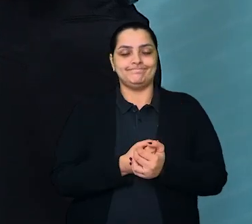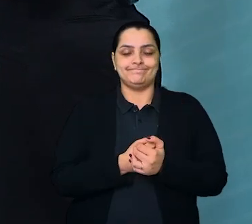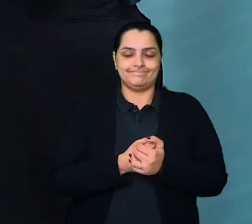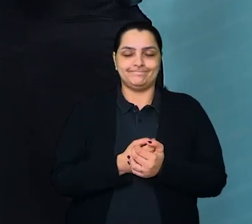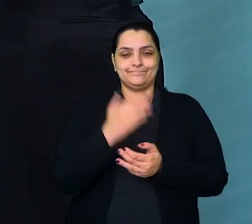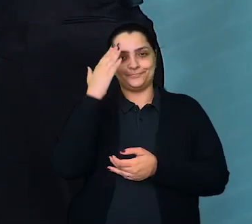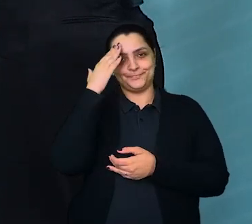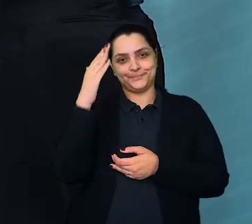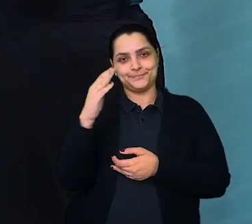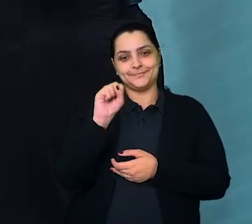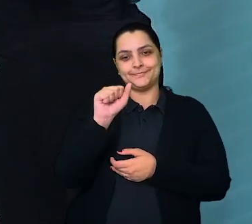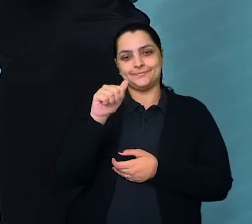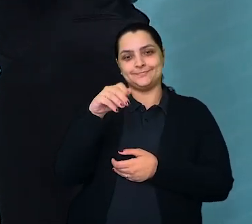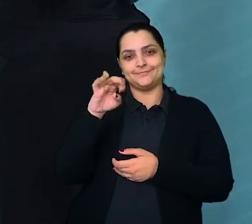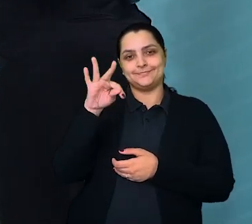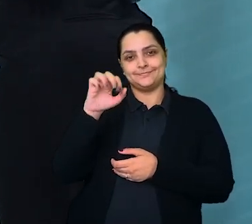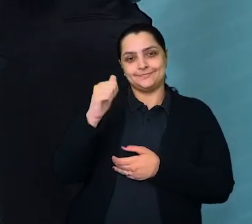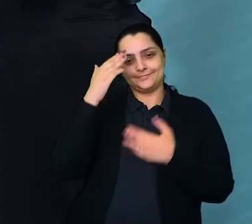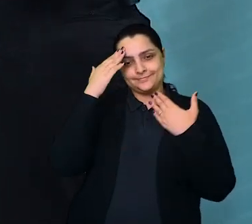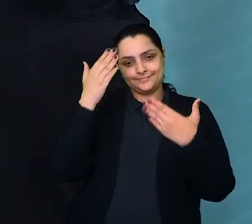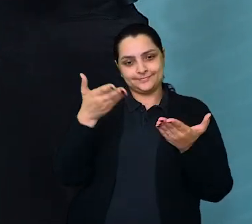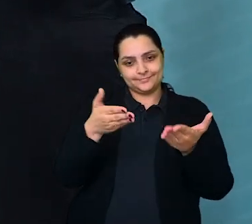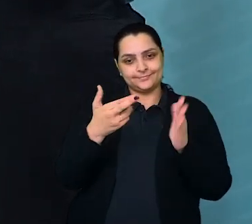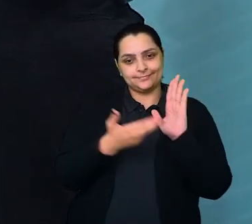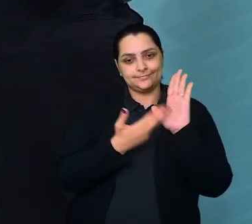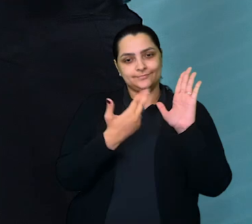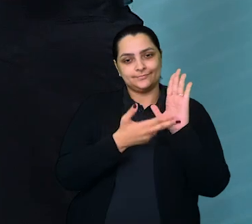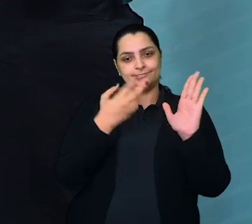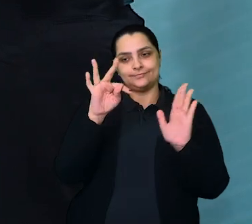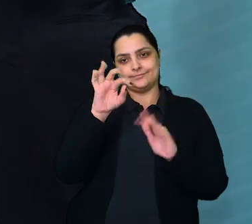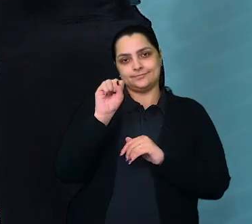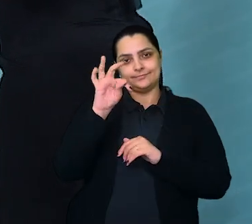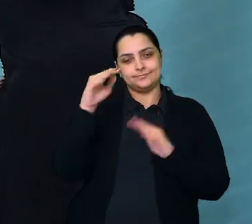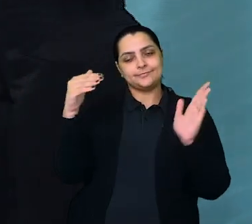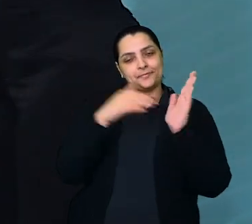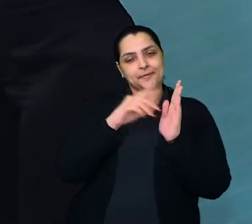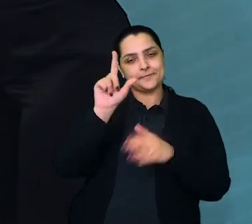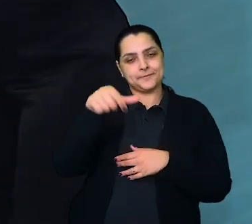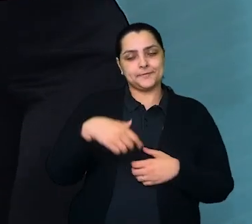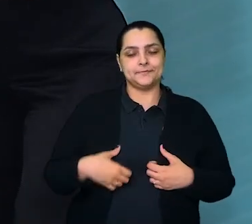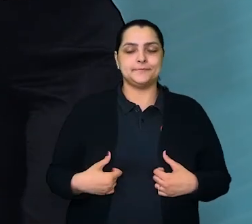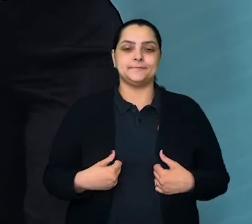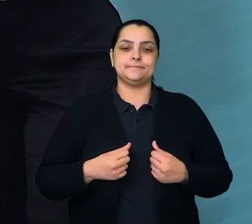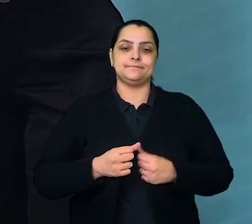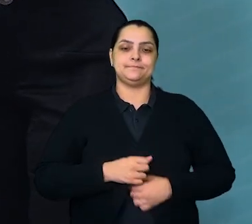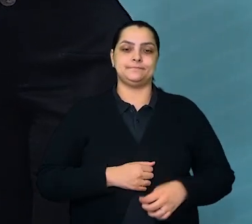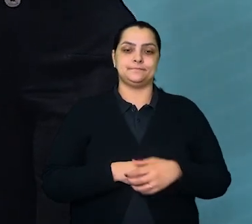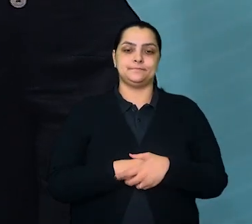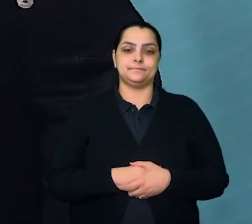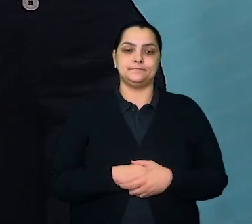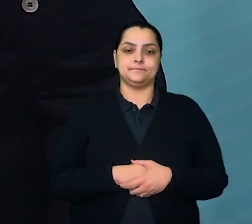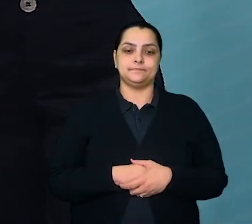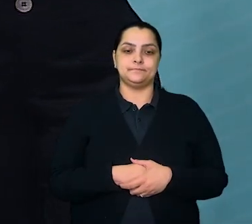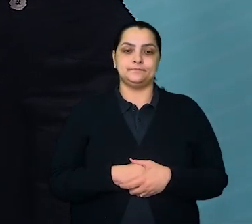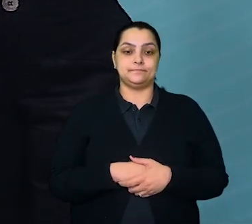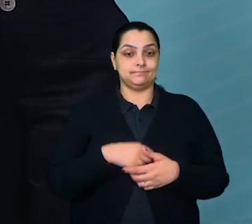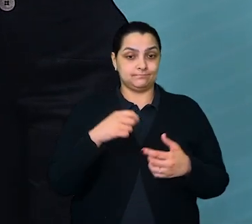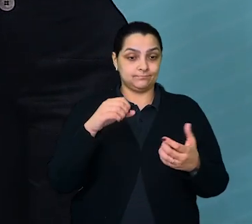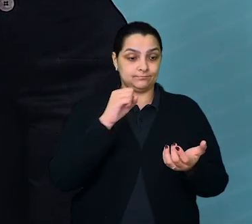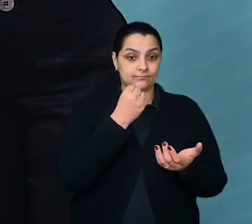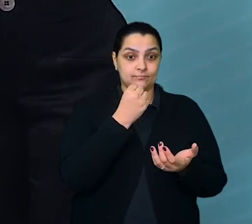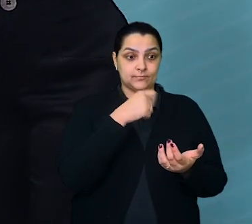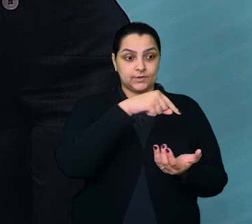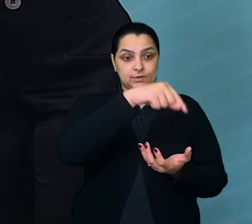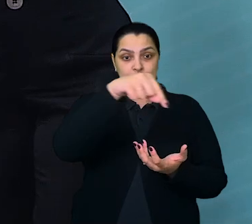Tá certo, Samantha. Muito obrigada pela sua participação aqui no Revista TST e até a próxima. A gente fecha o giro de notícias